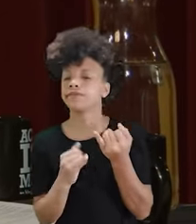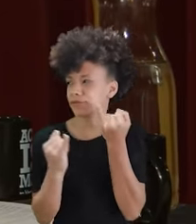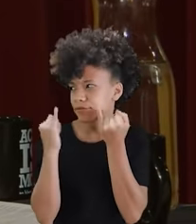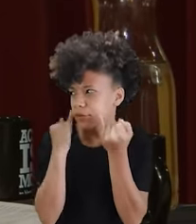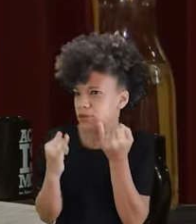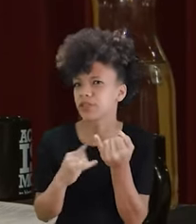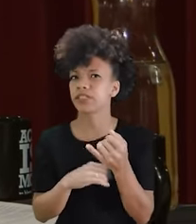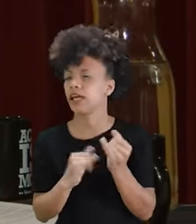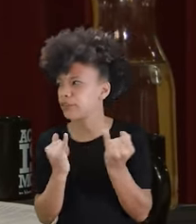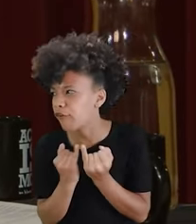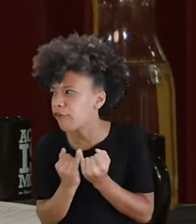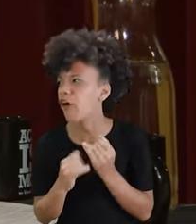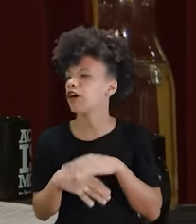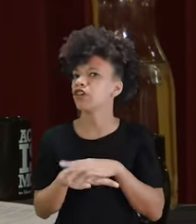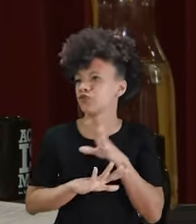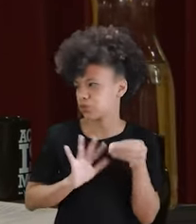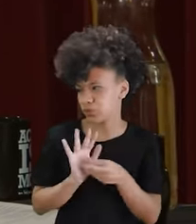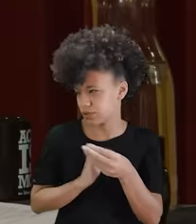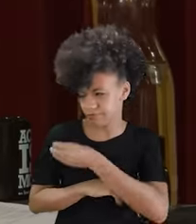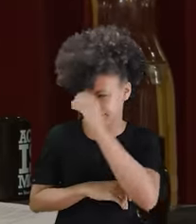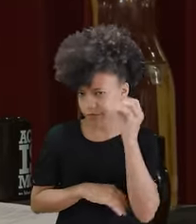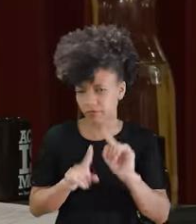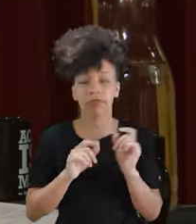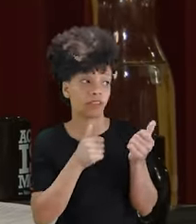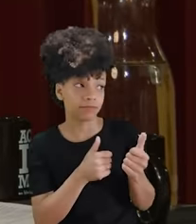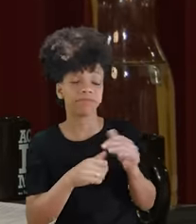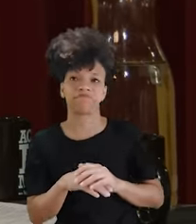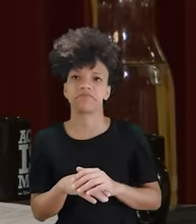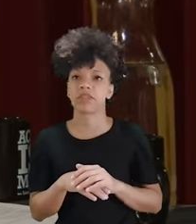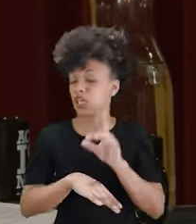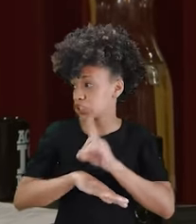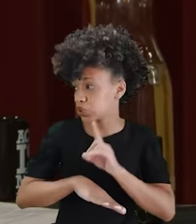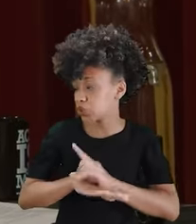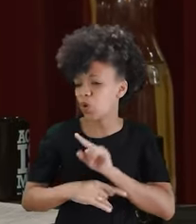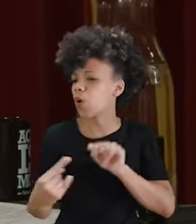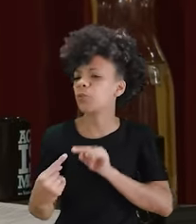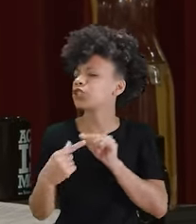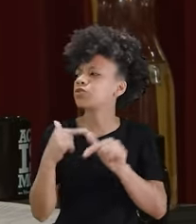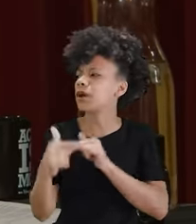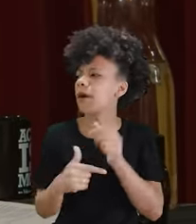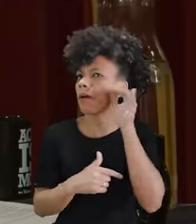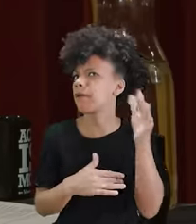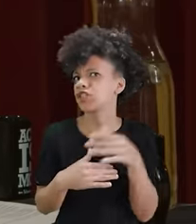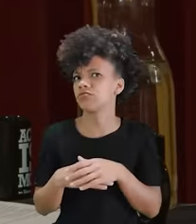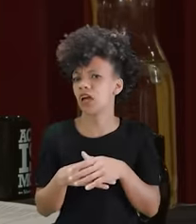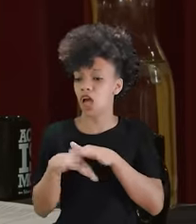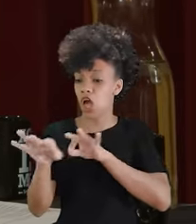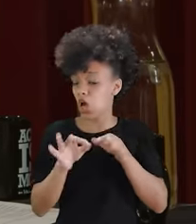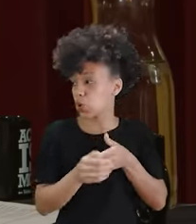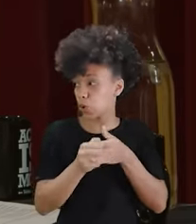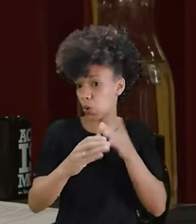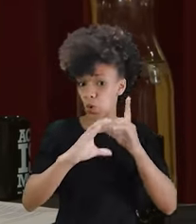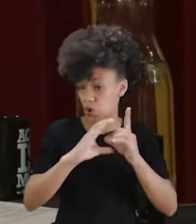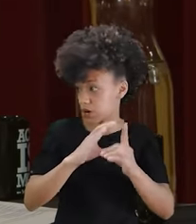dos cores da cidade das ignorância dos meses que eu técnica enfim vamos lá então você trabalhou como diretora a função da diretora Imagina eu